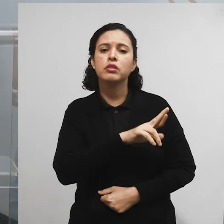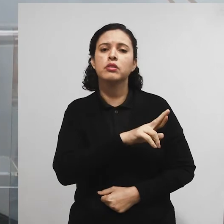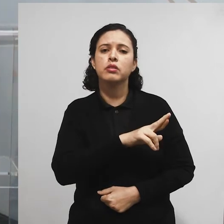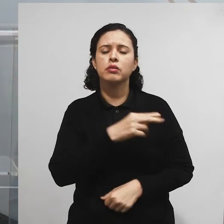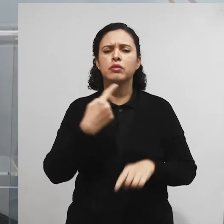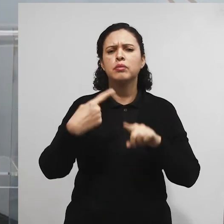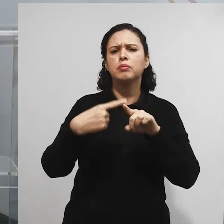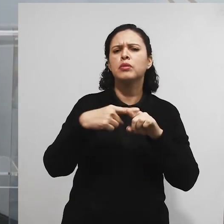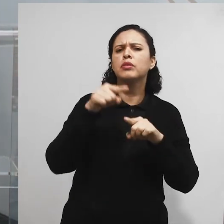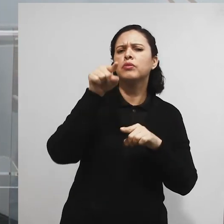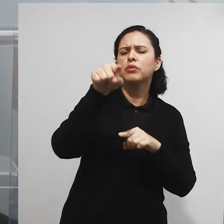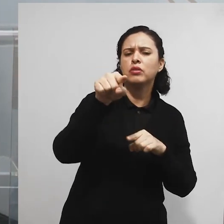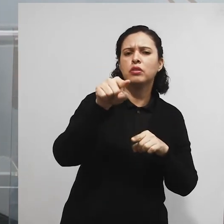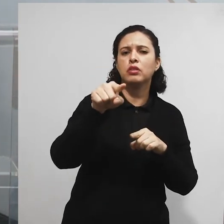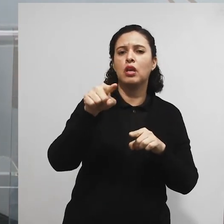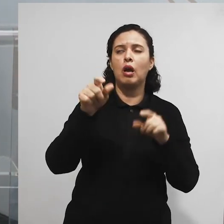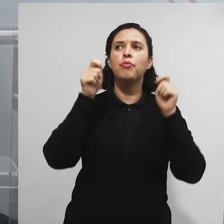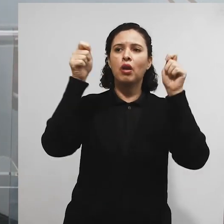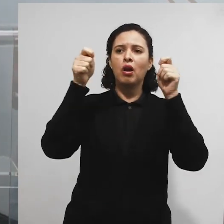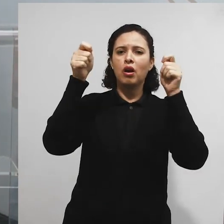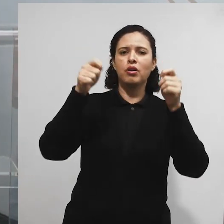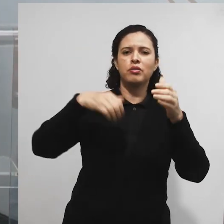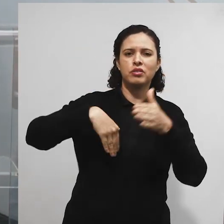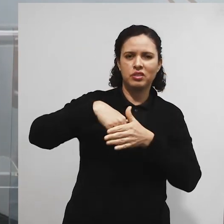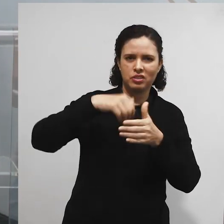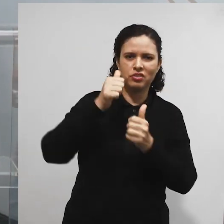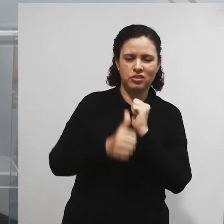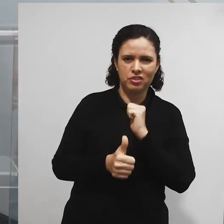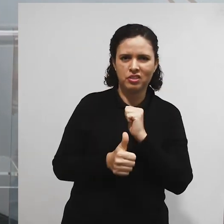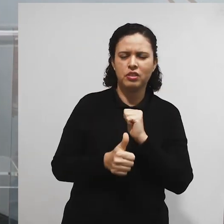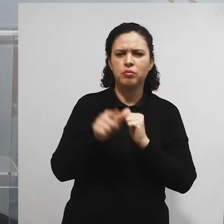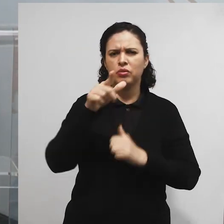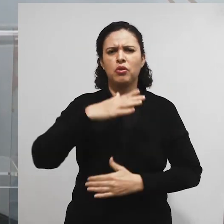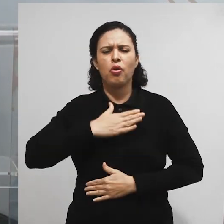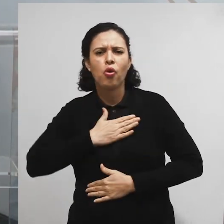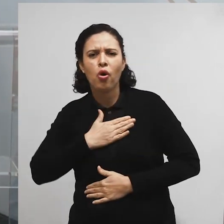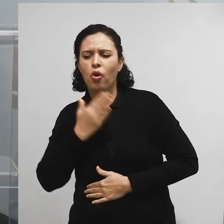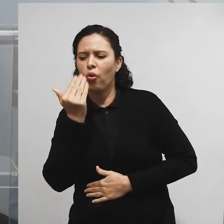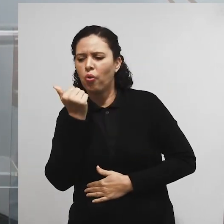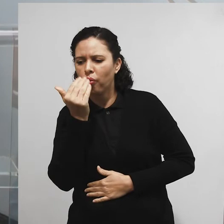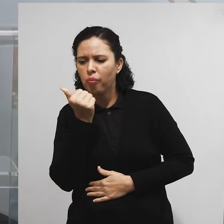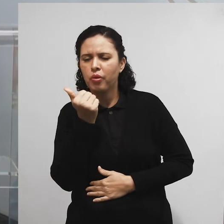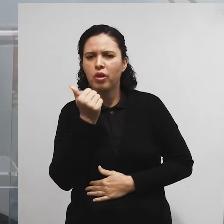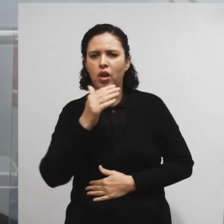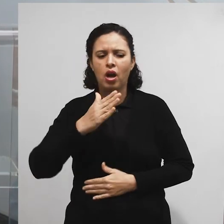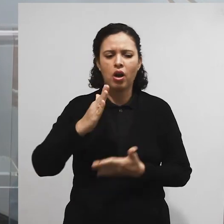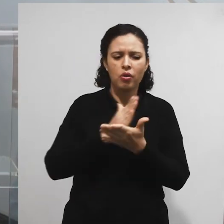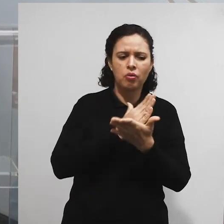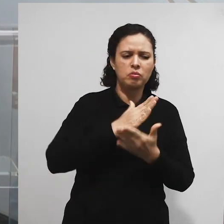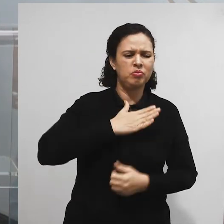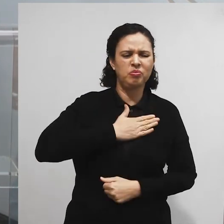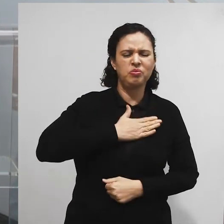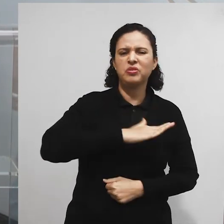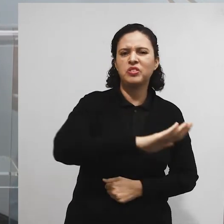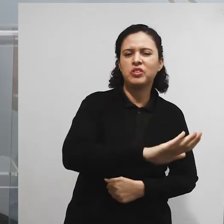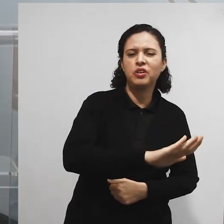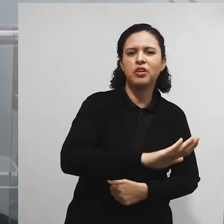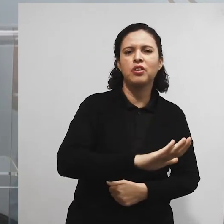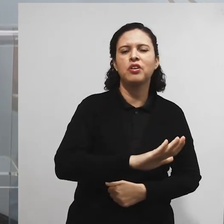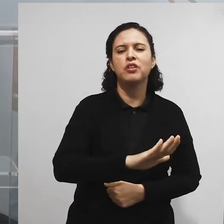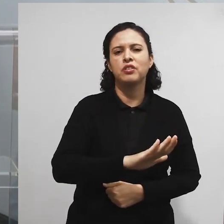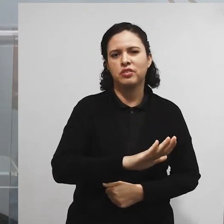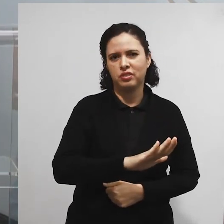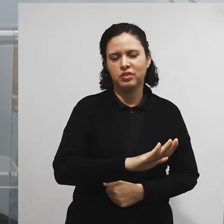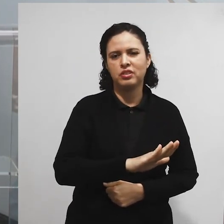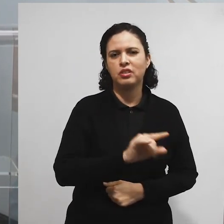por que você torce para tal time, por que você gosta de comer determinadas comidas, por que você não